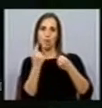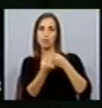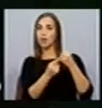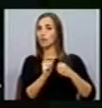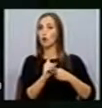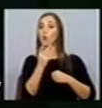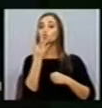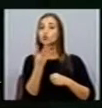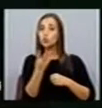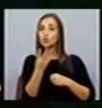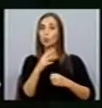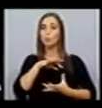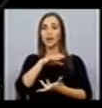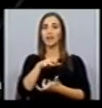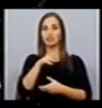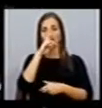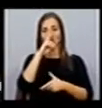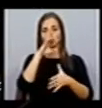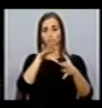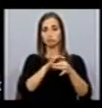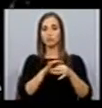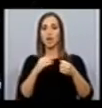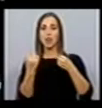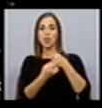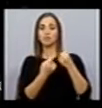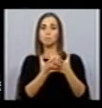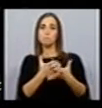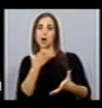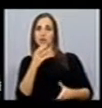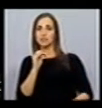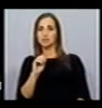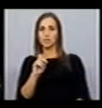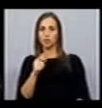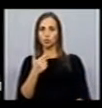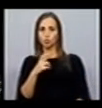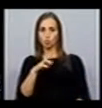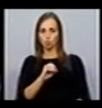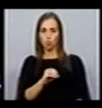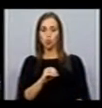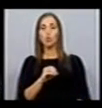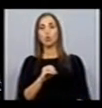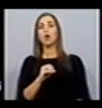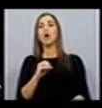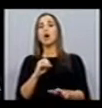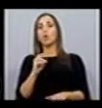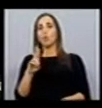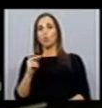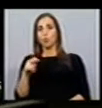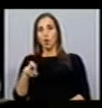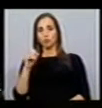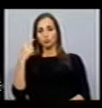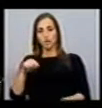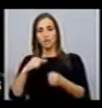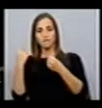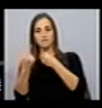do Sistema Solar, todos eles têm anéis, obviamente que os maiores e mais destacados são Saturno, mas Urano também tem, e quando os astrónomos pegaram nos arquivos da Voyager